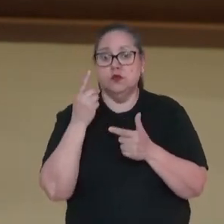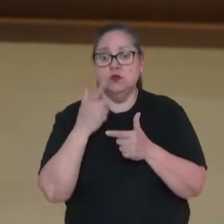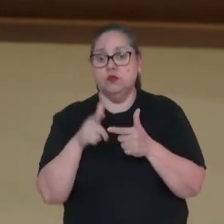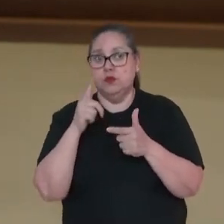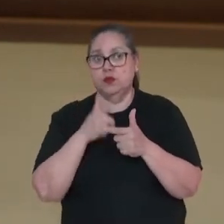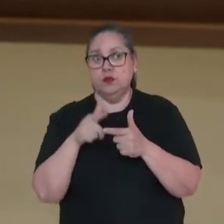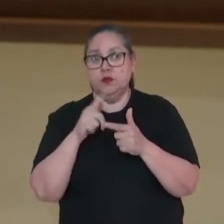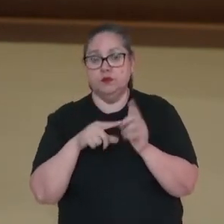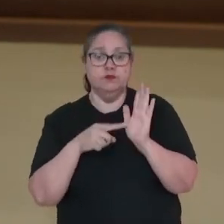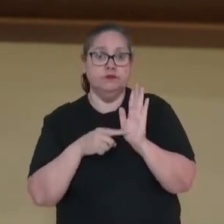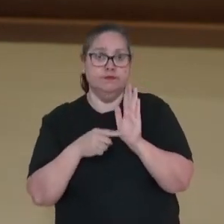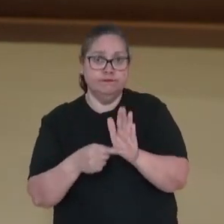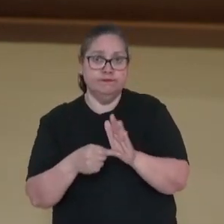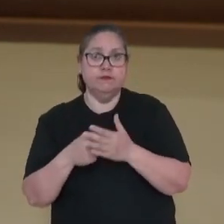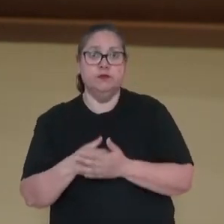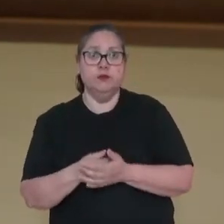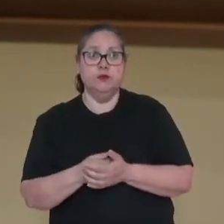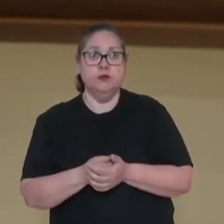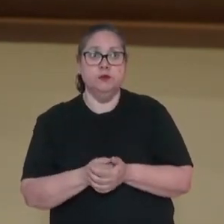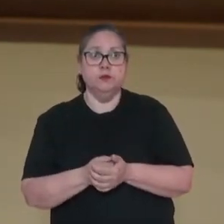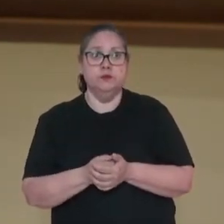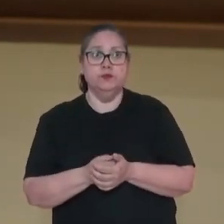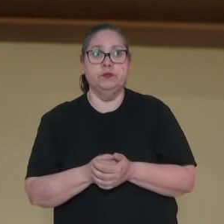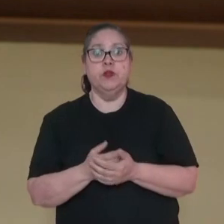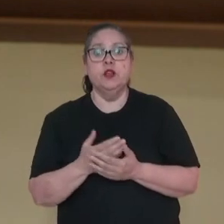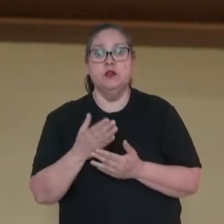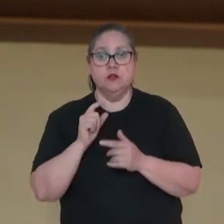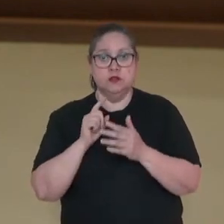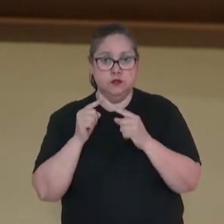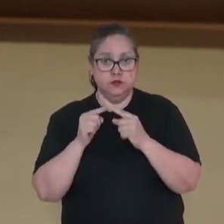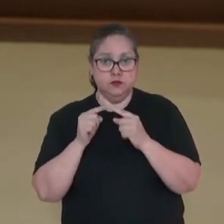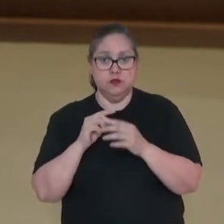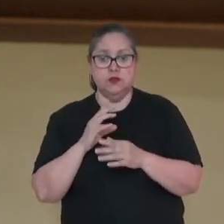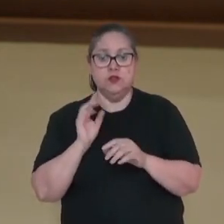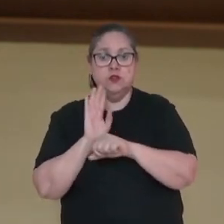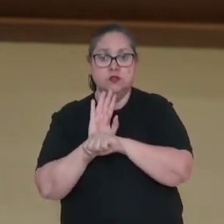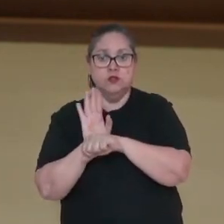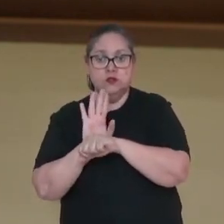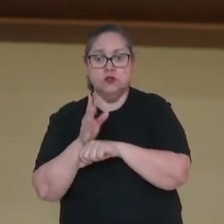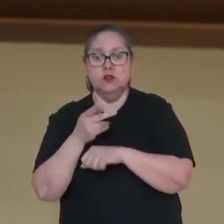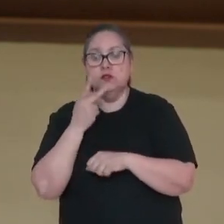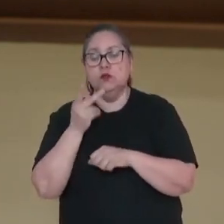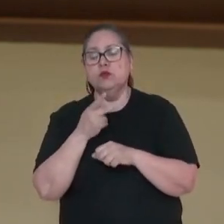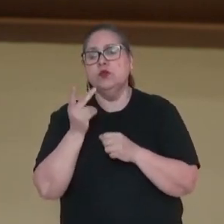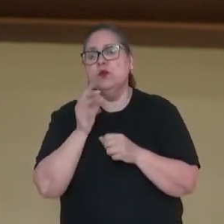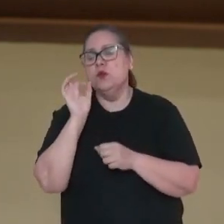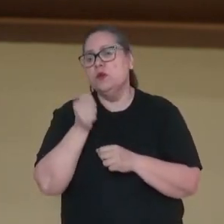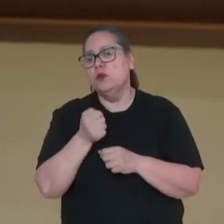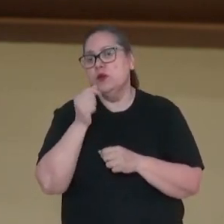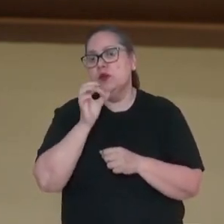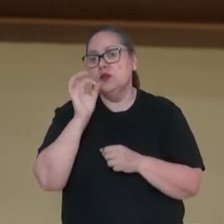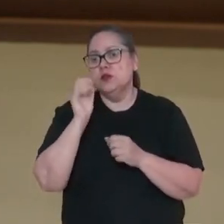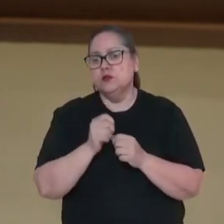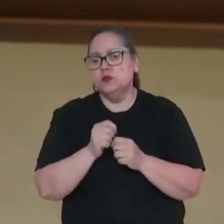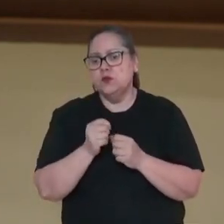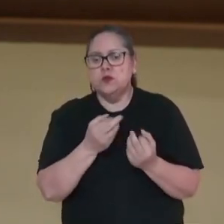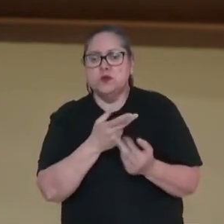peças apresentam algum tipo de defeito. Concordam? Então, nesse vídeo, pessoal, nós falamos um pouquinho sobre